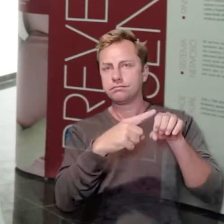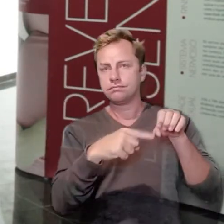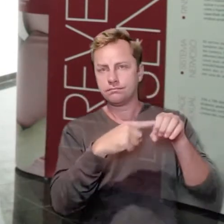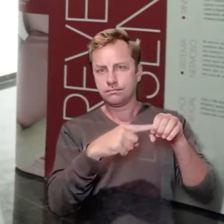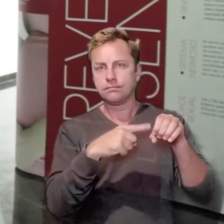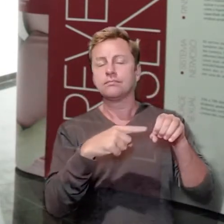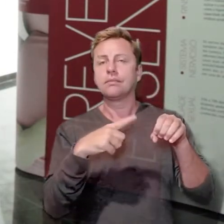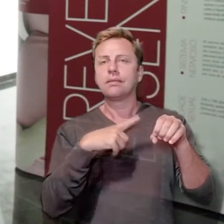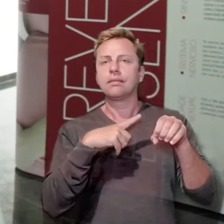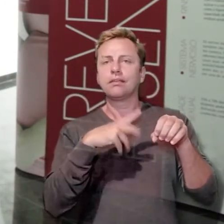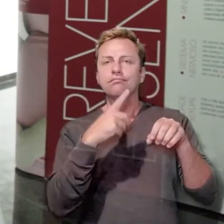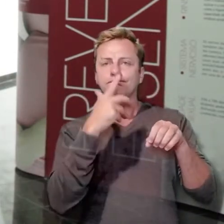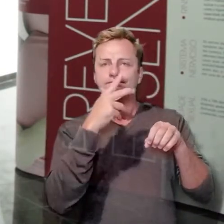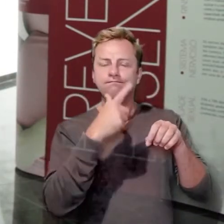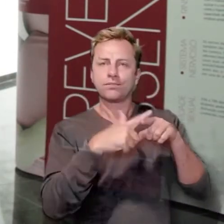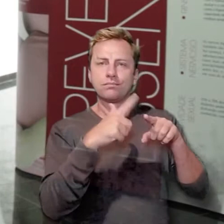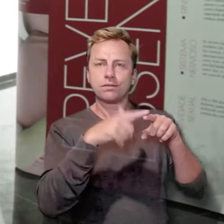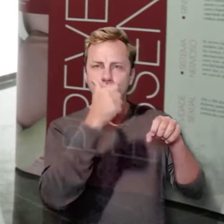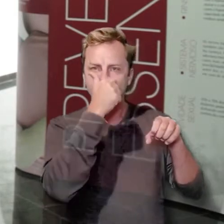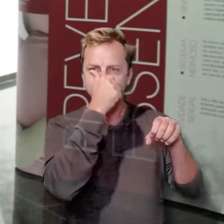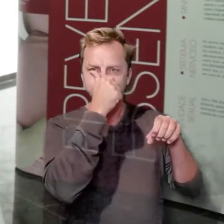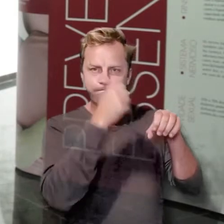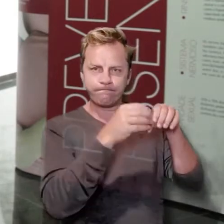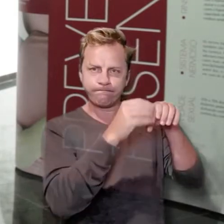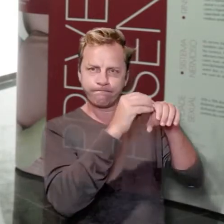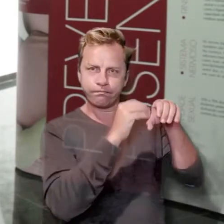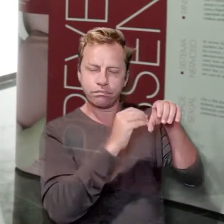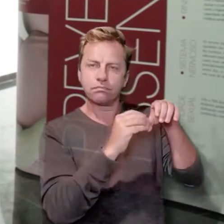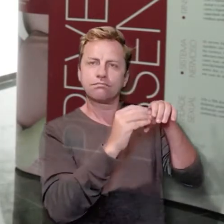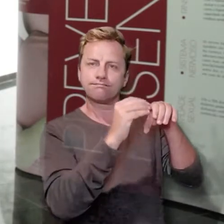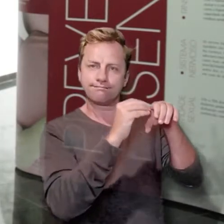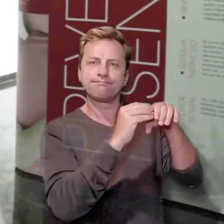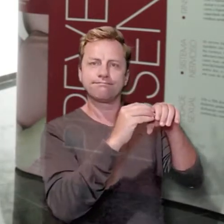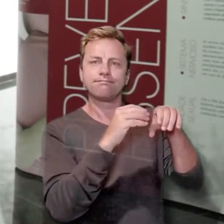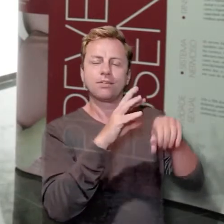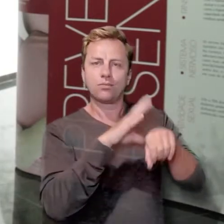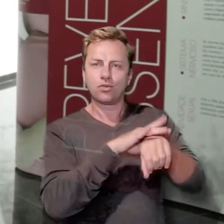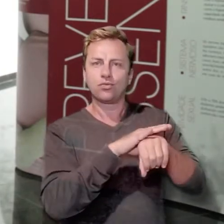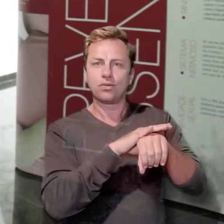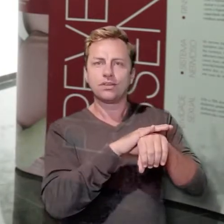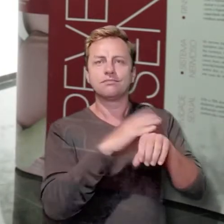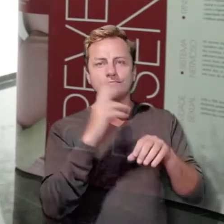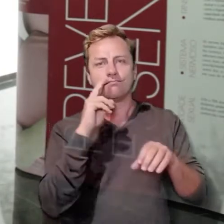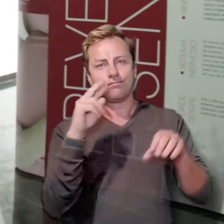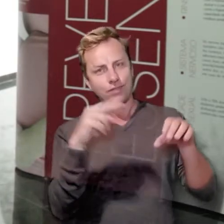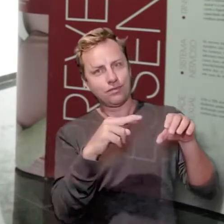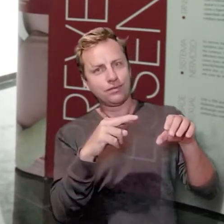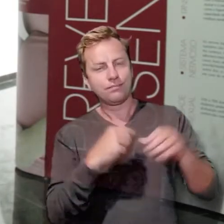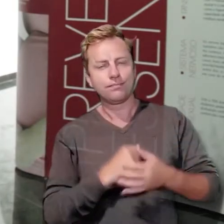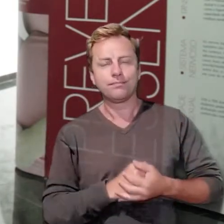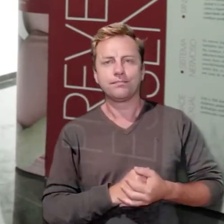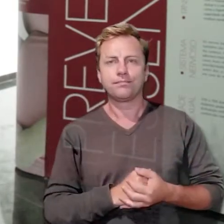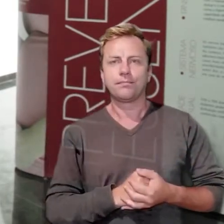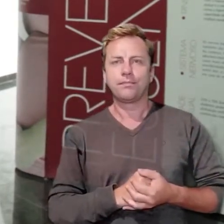vaso sanguíneo obstruído num processo de aterosclerose. Vamos